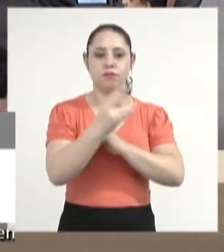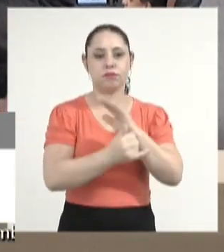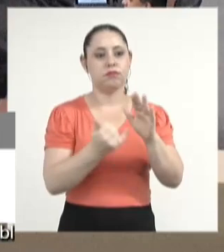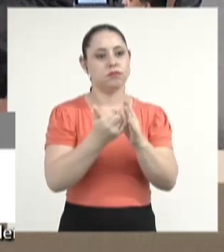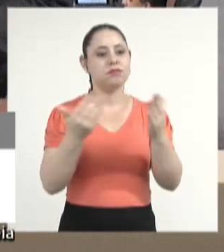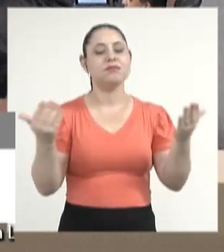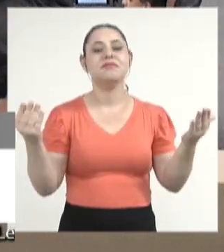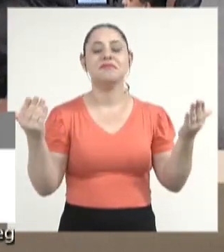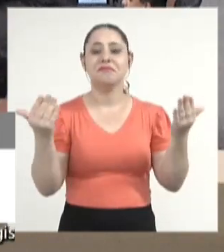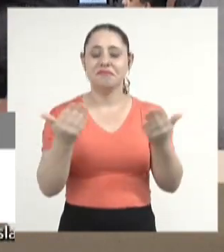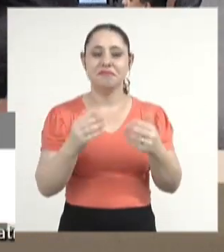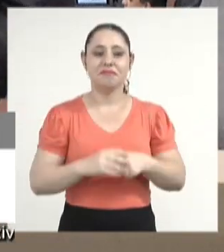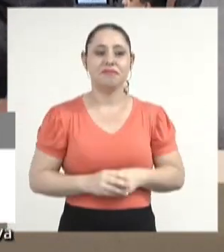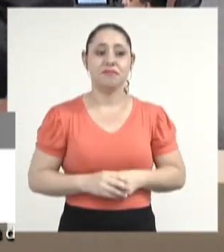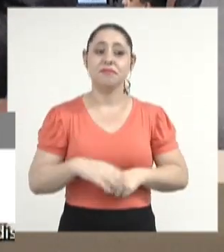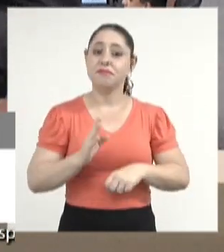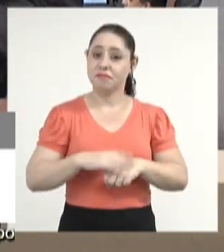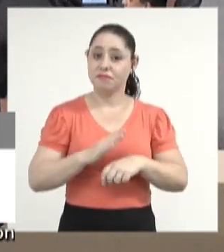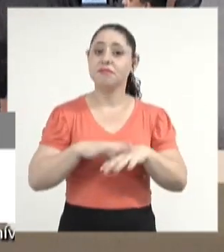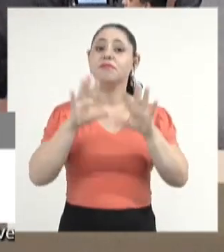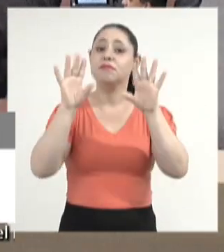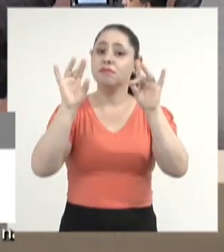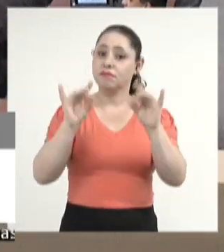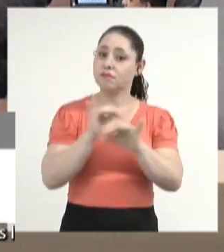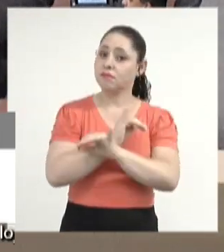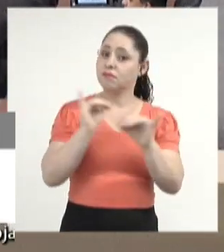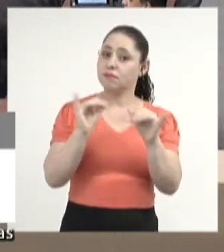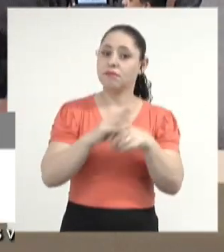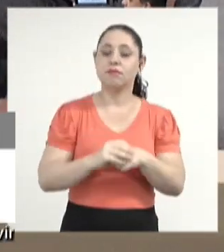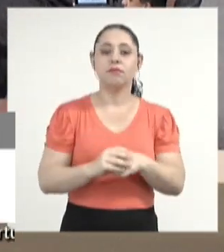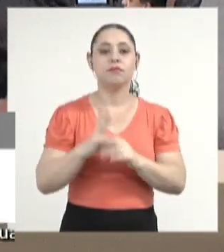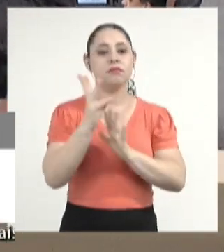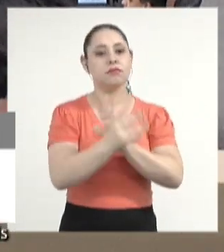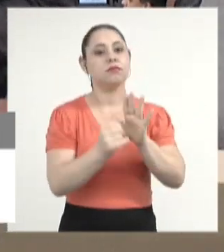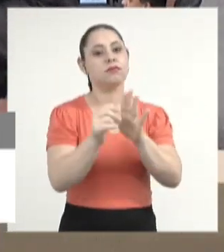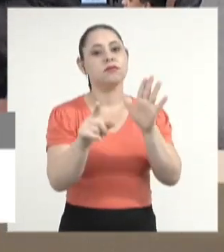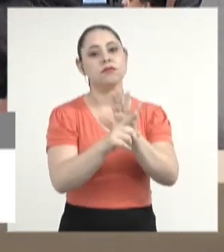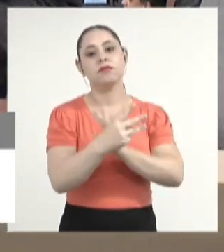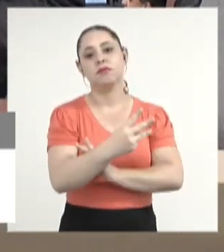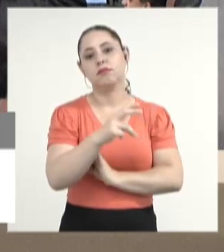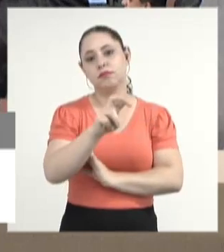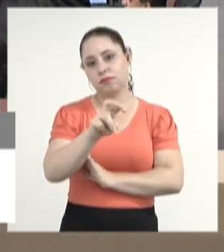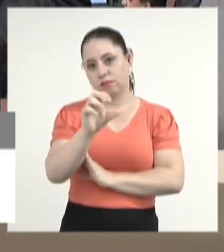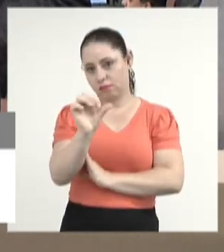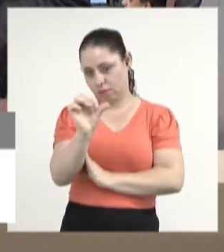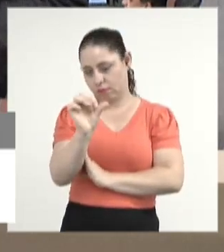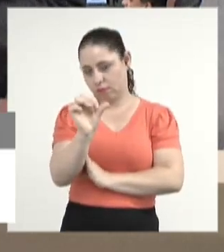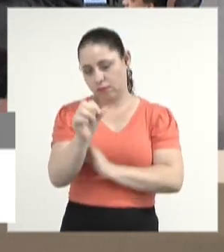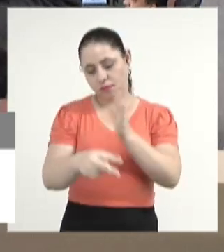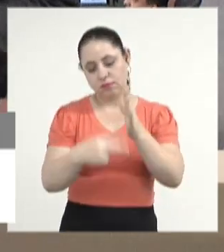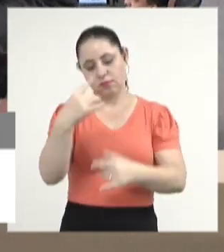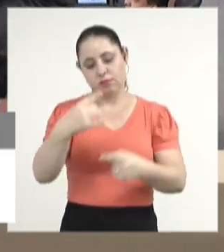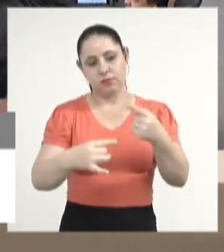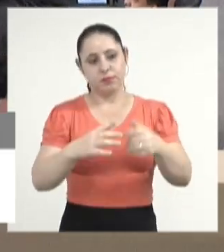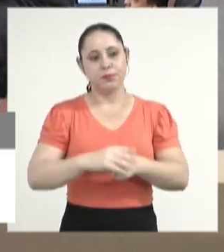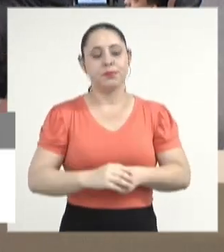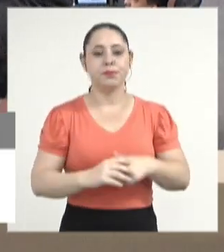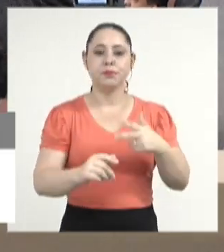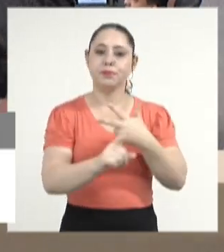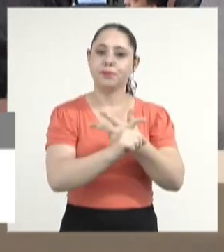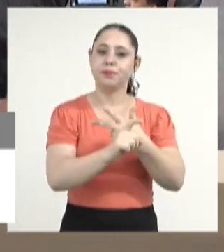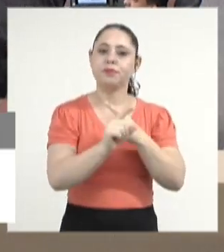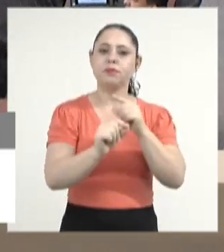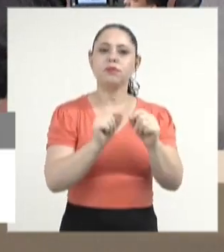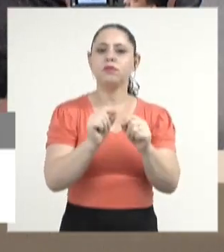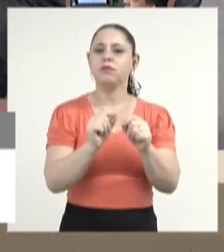da pauta de hoje, em mais detalhes, como a gente tinha anunciado, o projeto de lei de número 356, em segunda discussão do